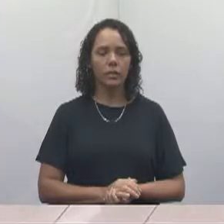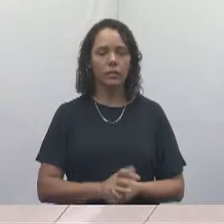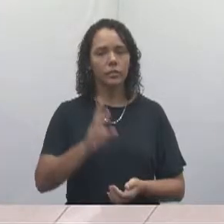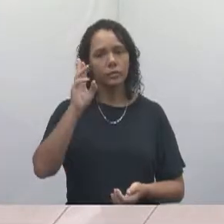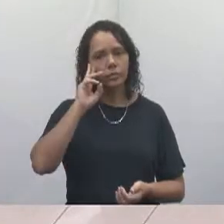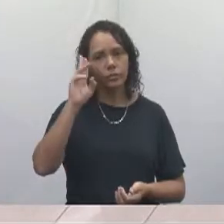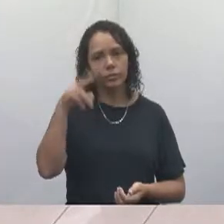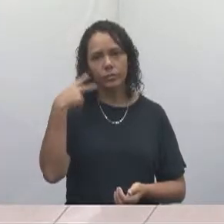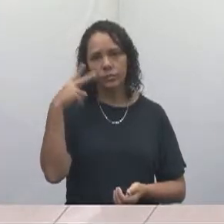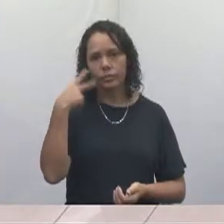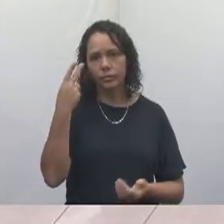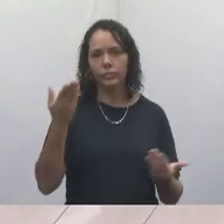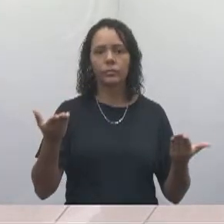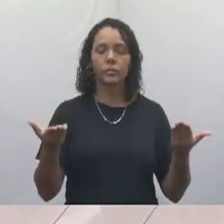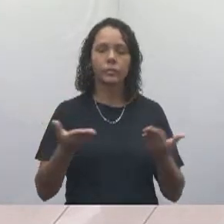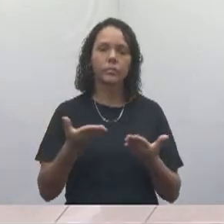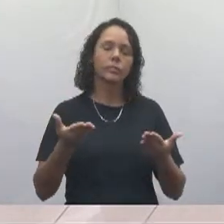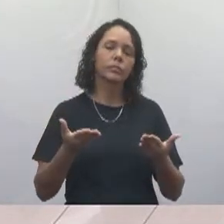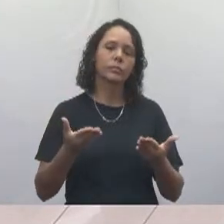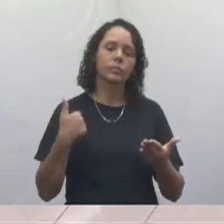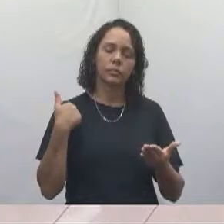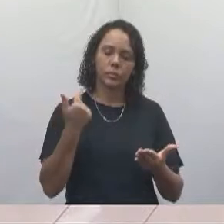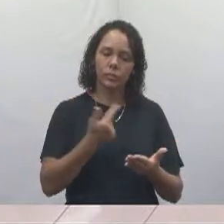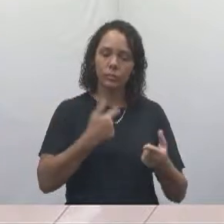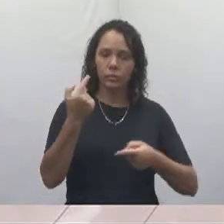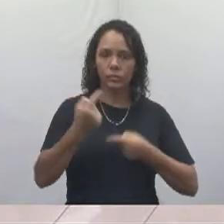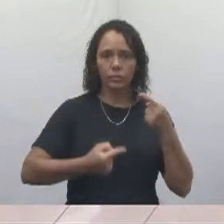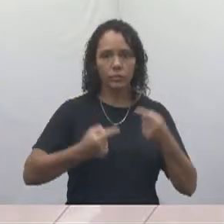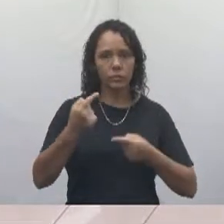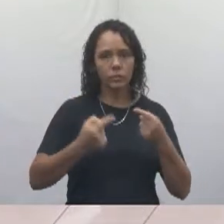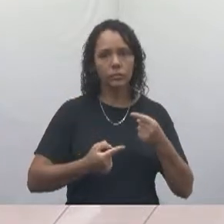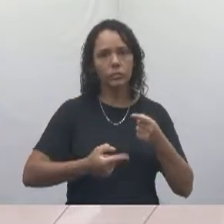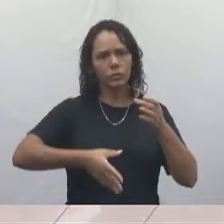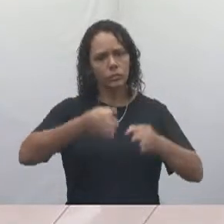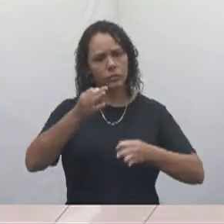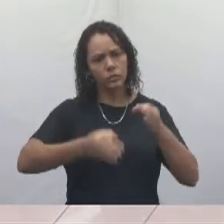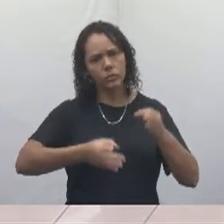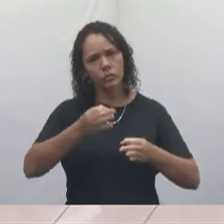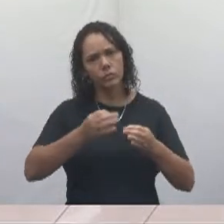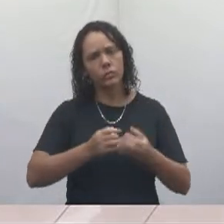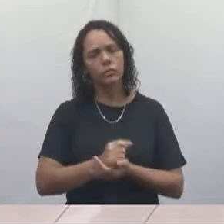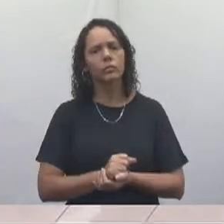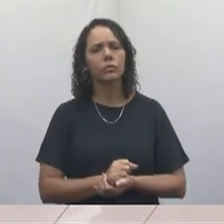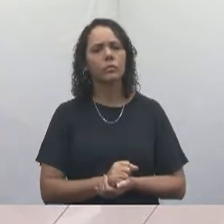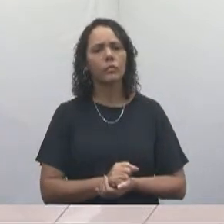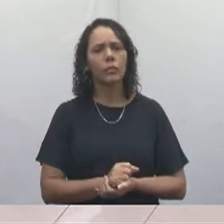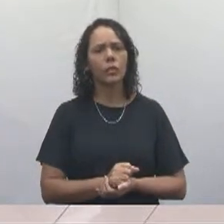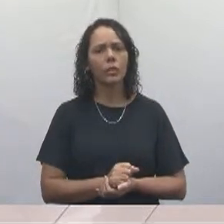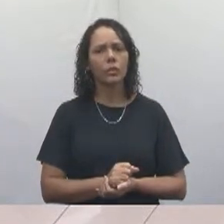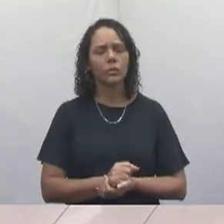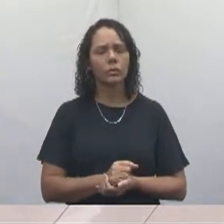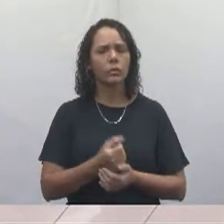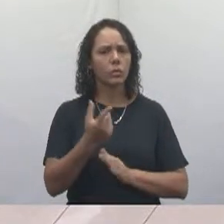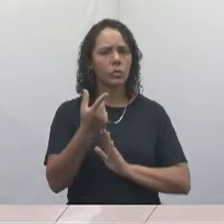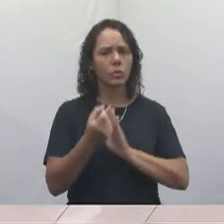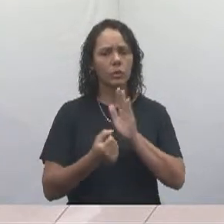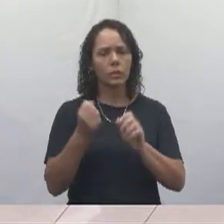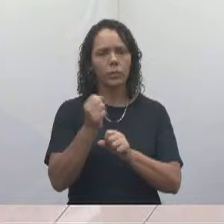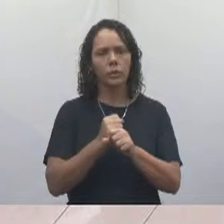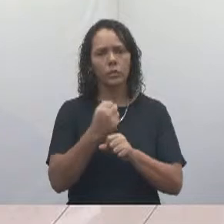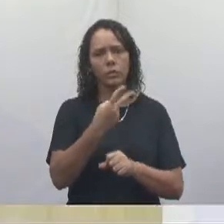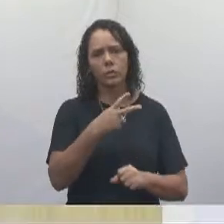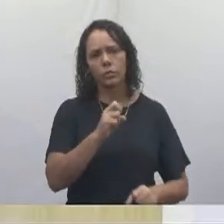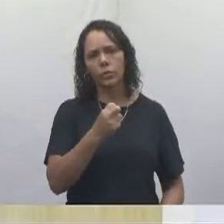Senhores vereadores, passaremos então à discussão e julgamento das contas do exercício de 2021 da